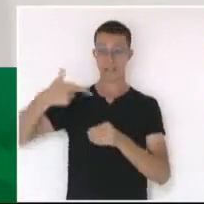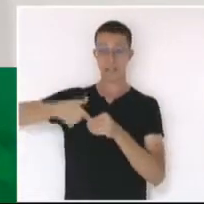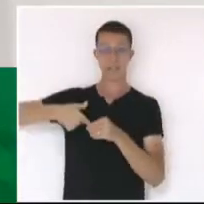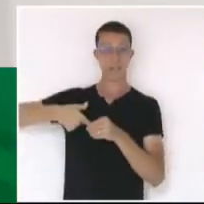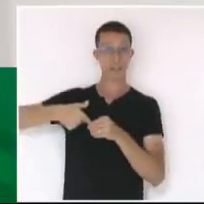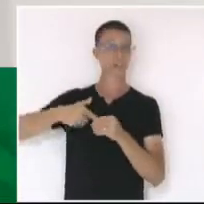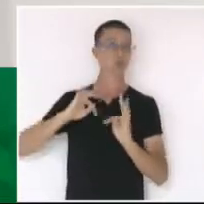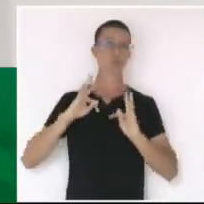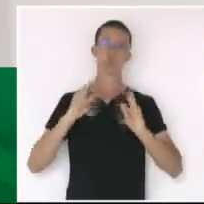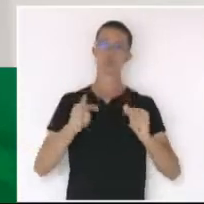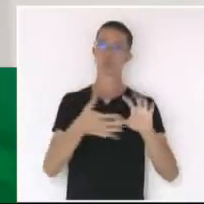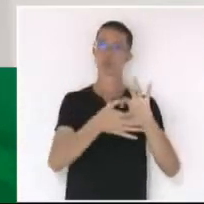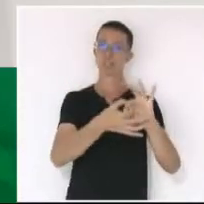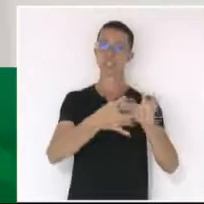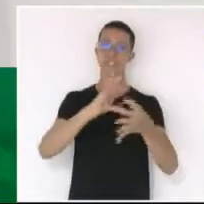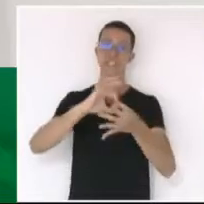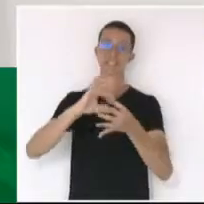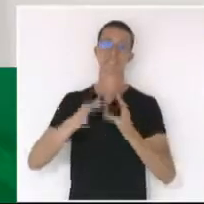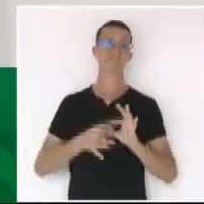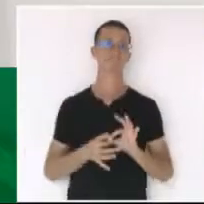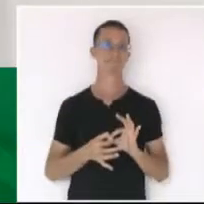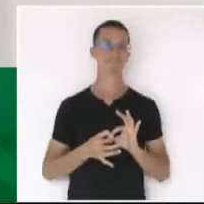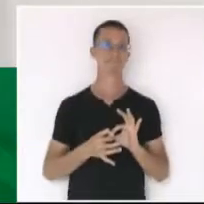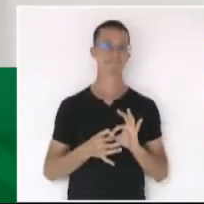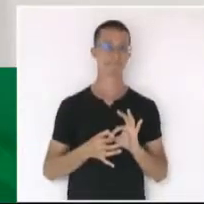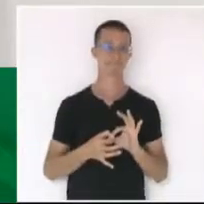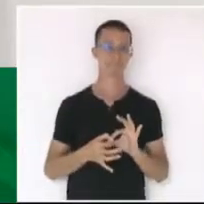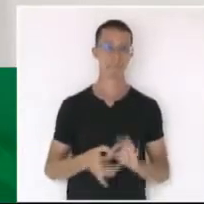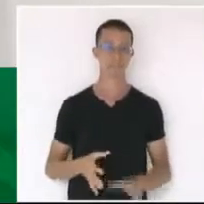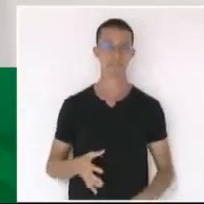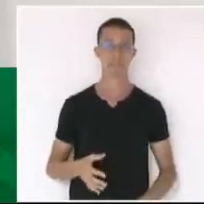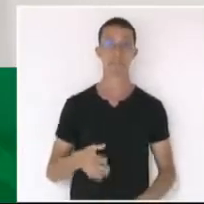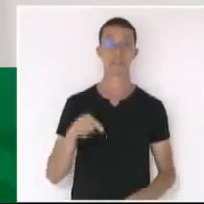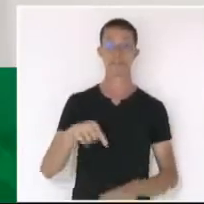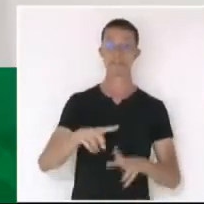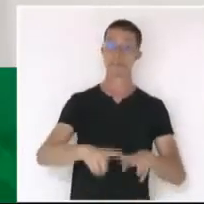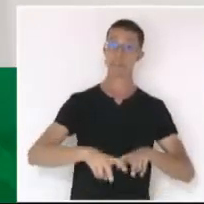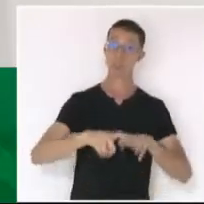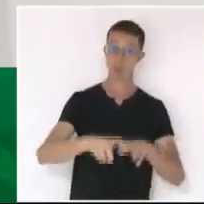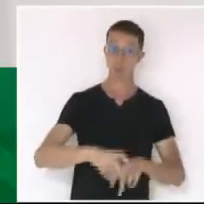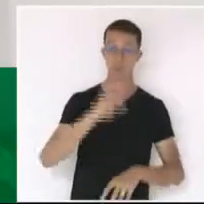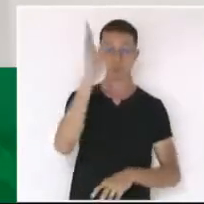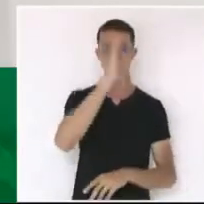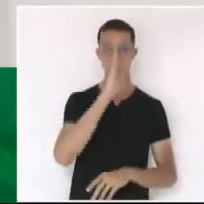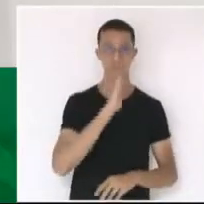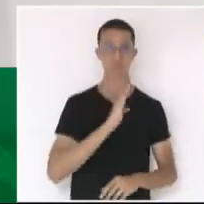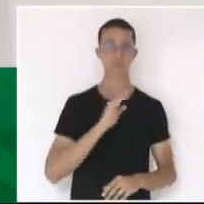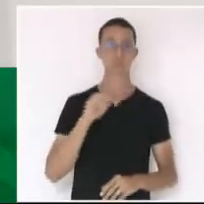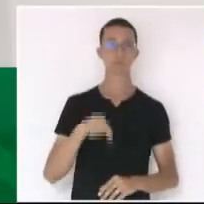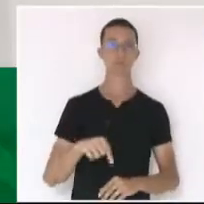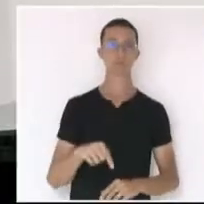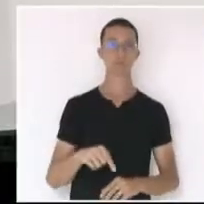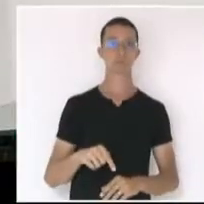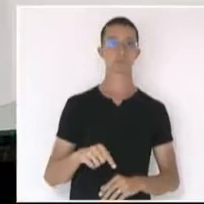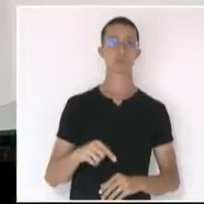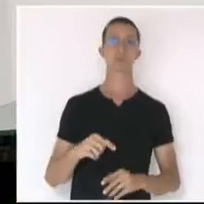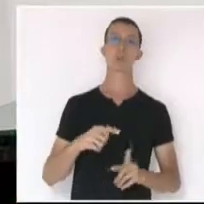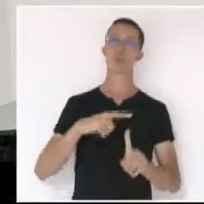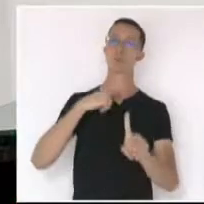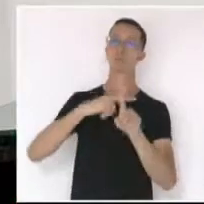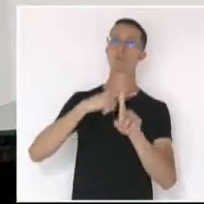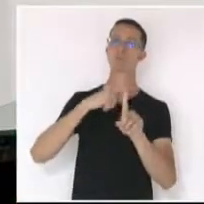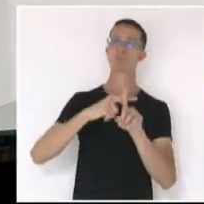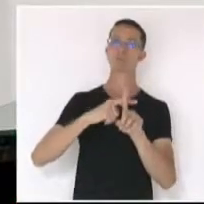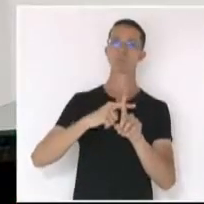realmente preservar até porque o agronegócio brasileiro foi aquele que a responder a positiva